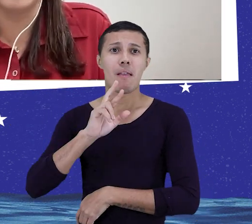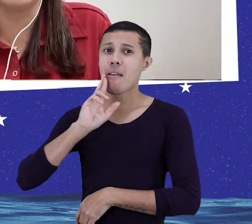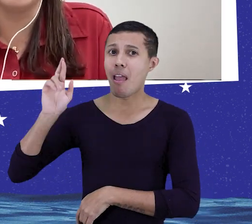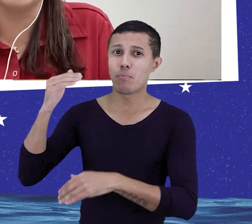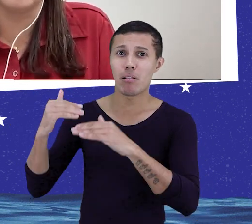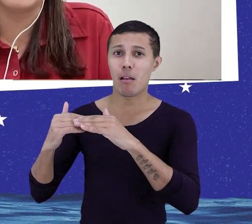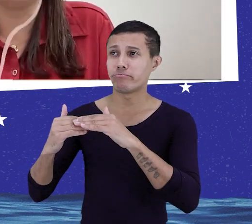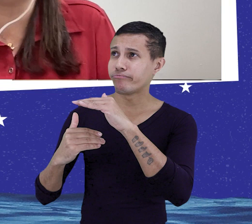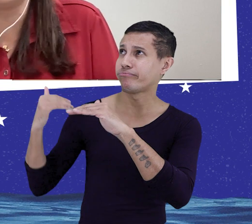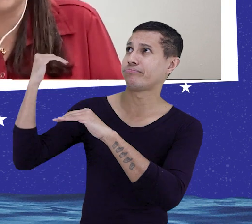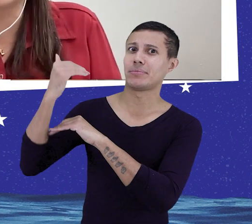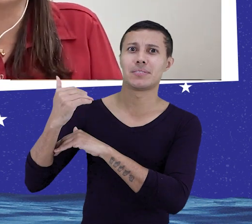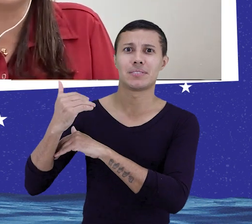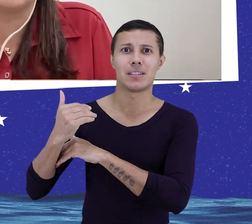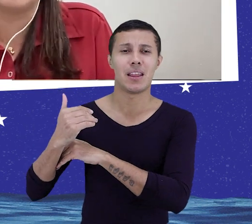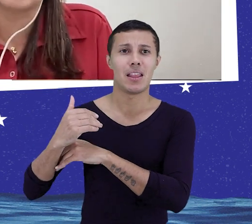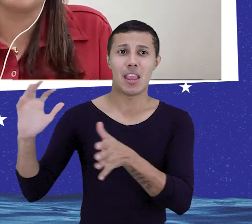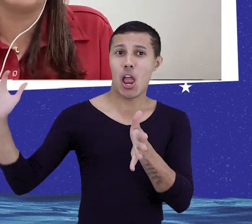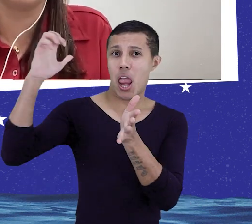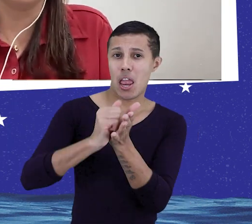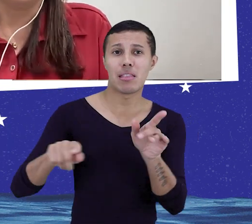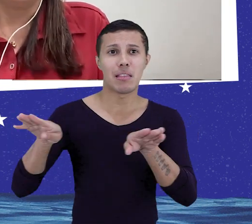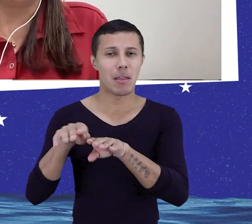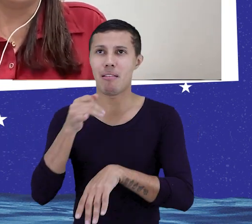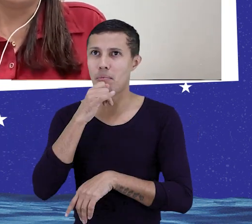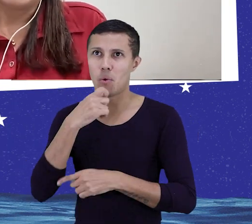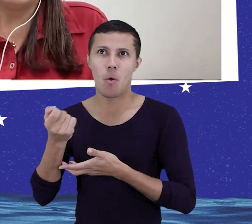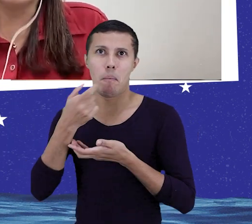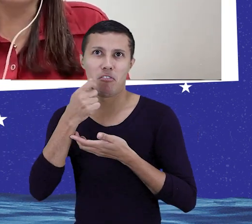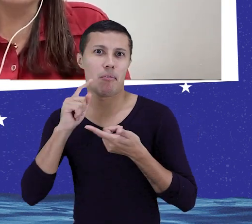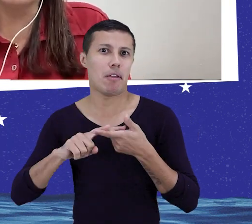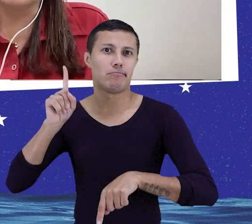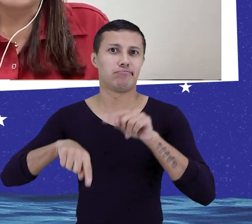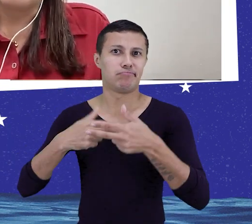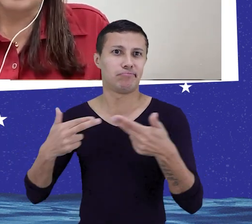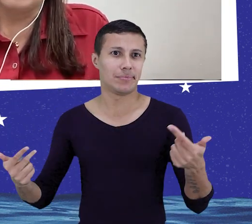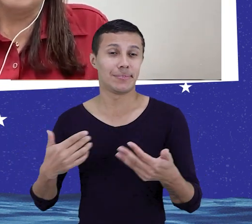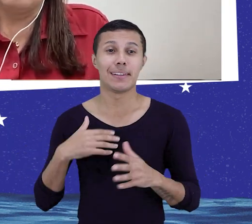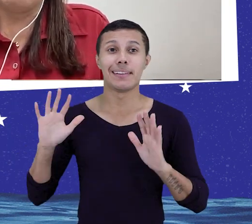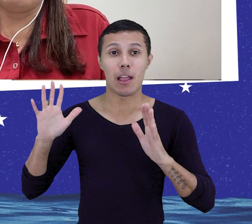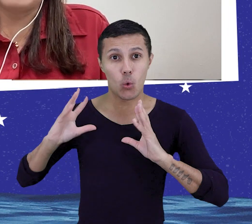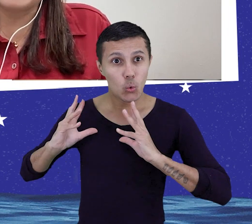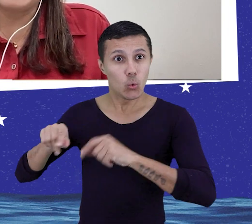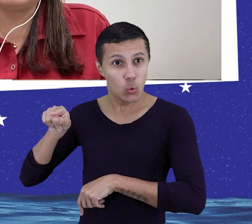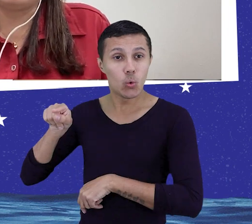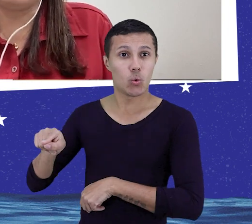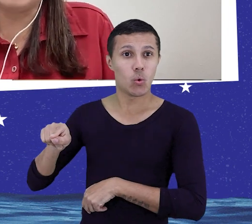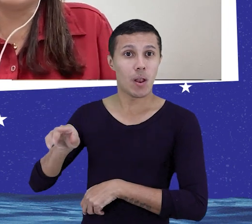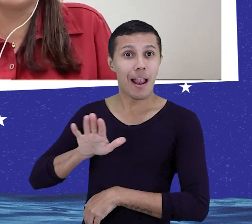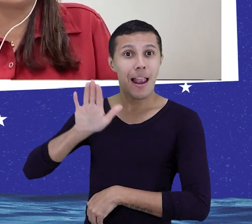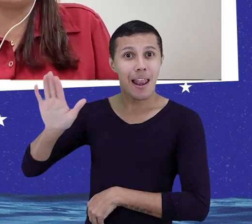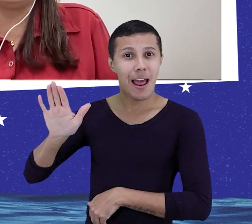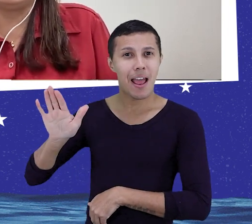avançar até o teu registro do teu medicamento. Então, isso tudo vai naquela linha